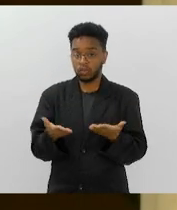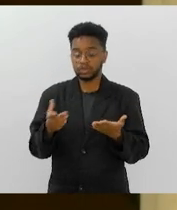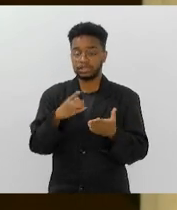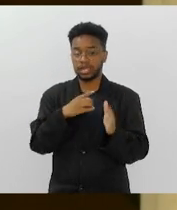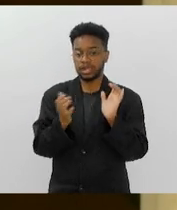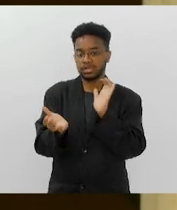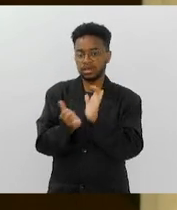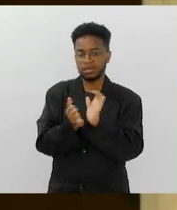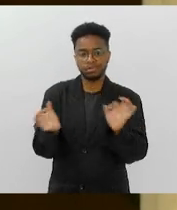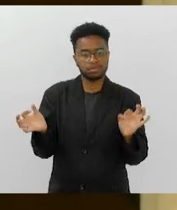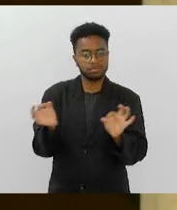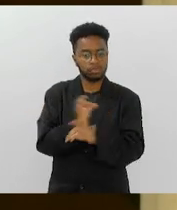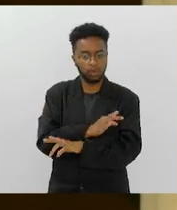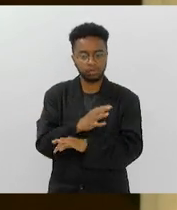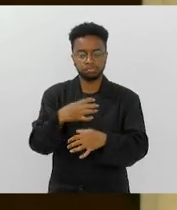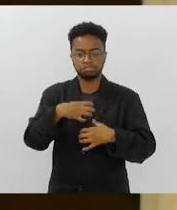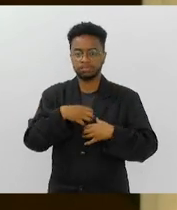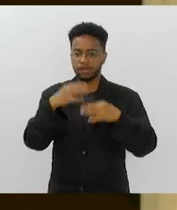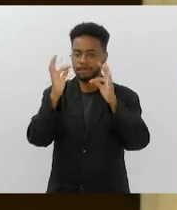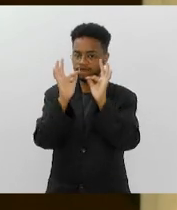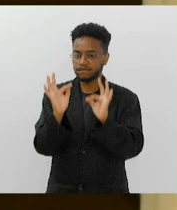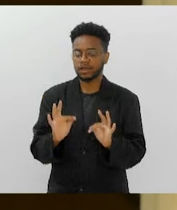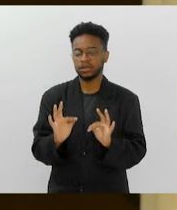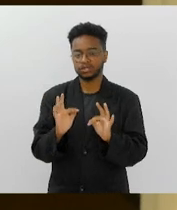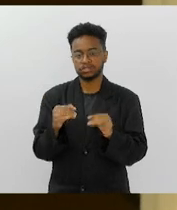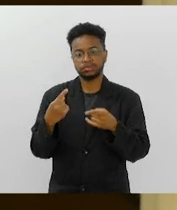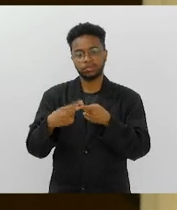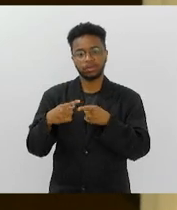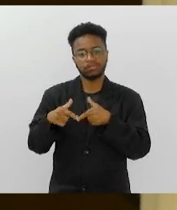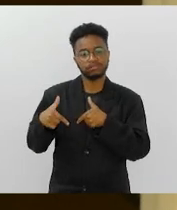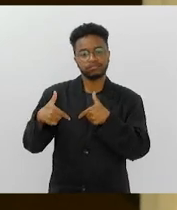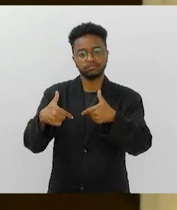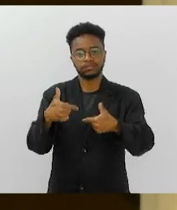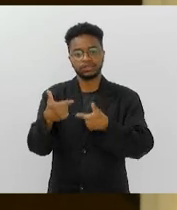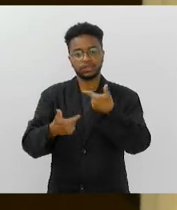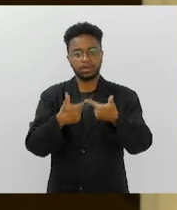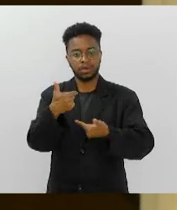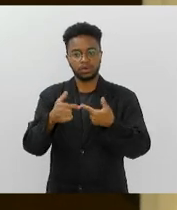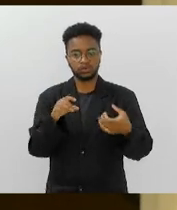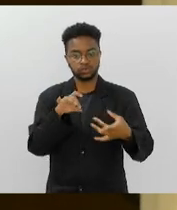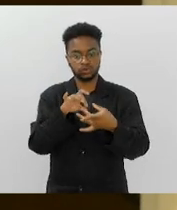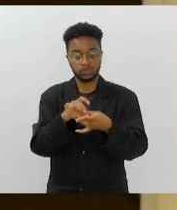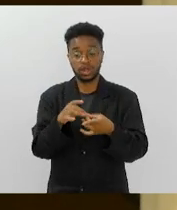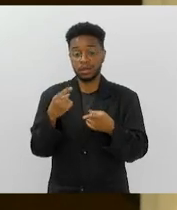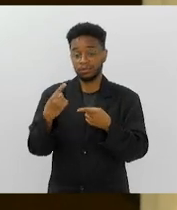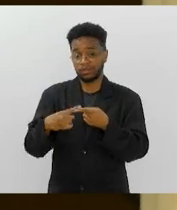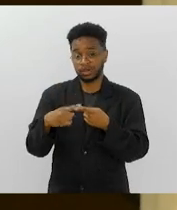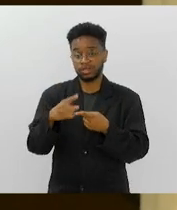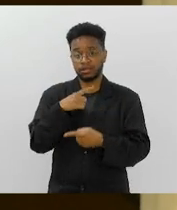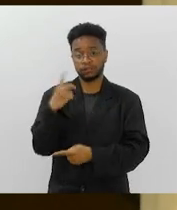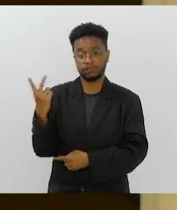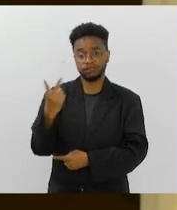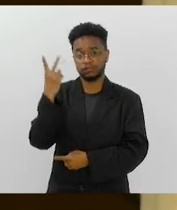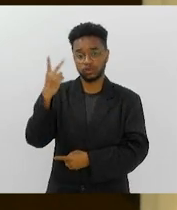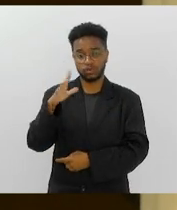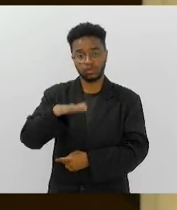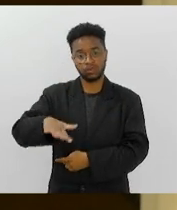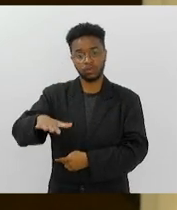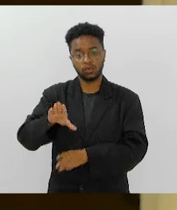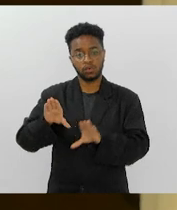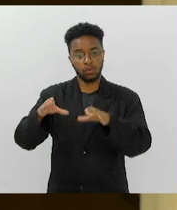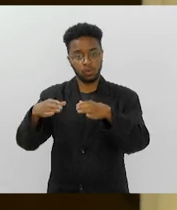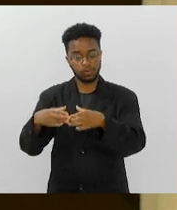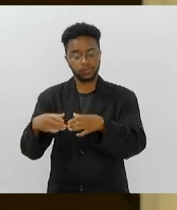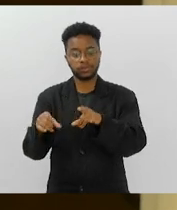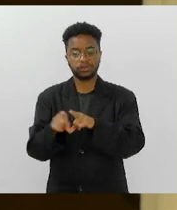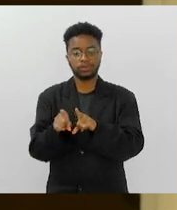completo, satisfeito, feliz por estar realizando esse trabalho. Por quê? Porque é reconhecido pela comunidade, é reconhecido